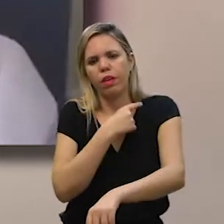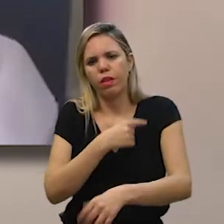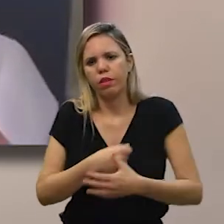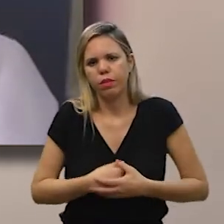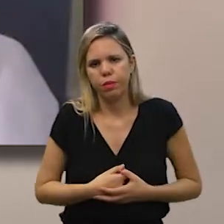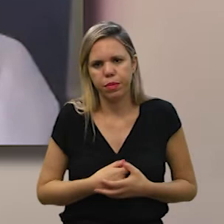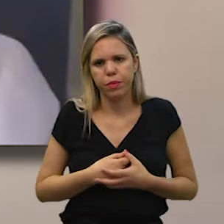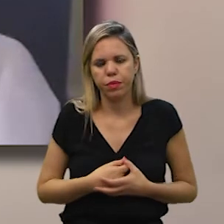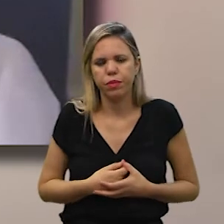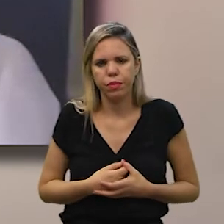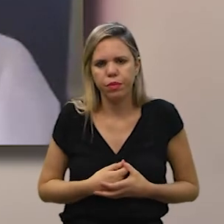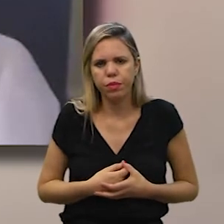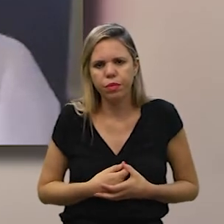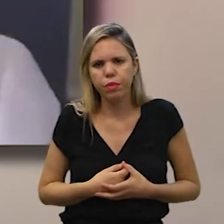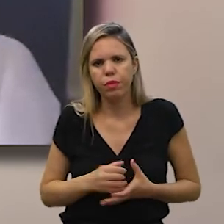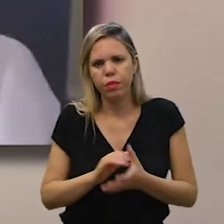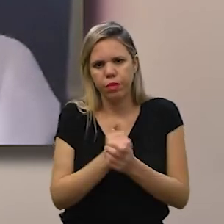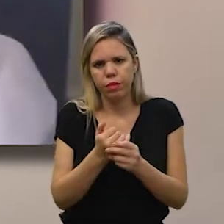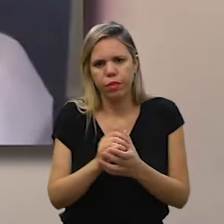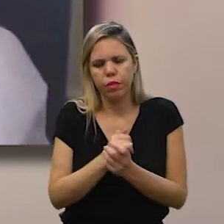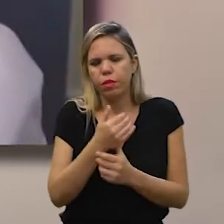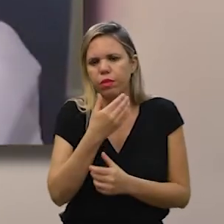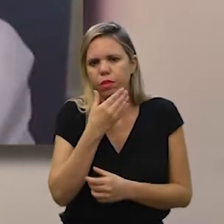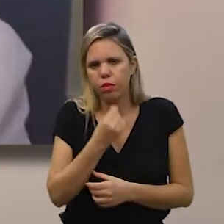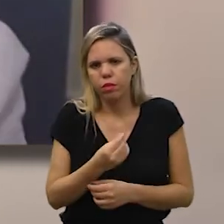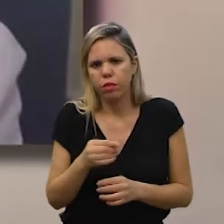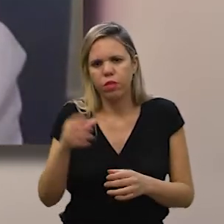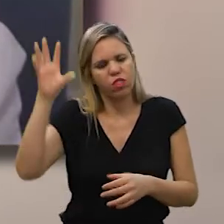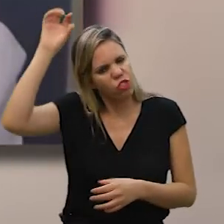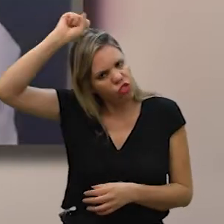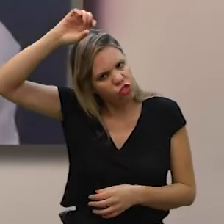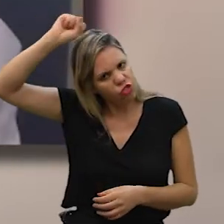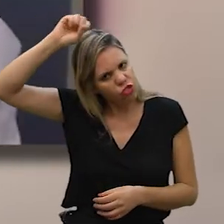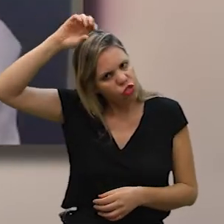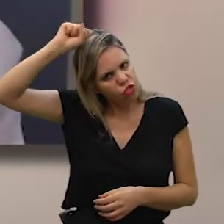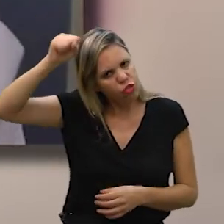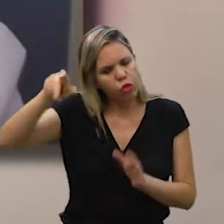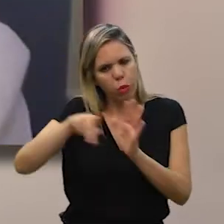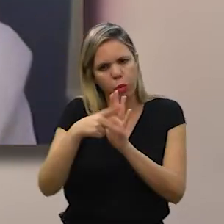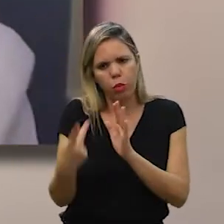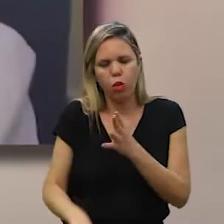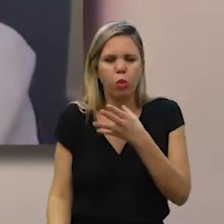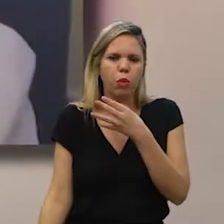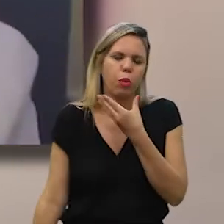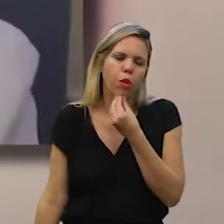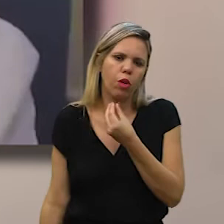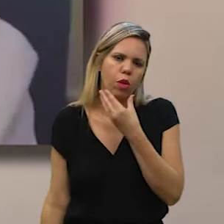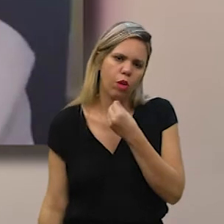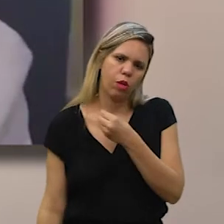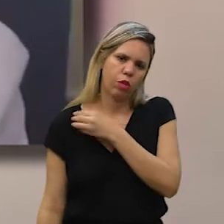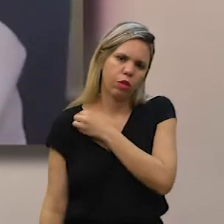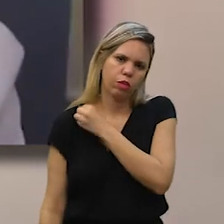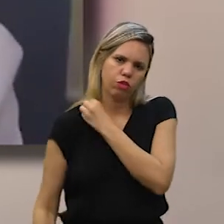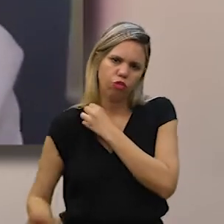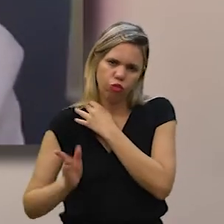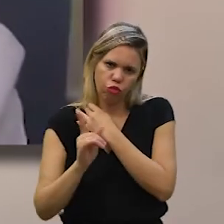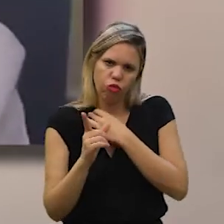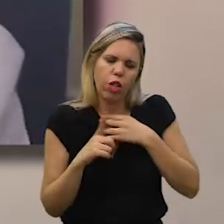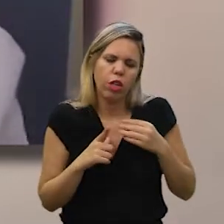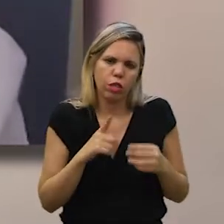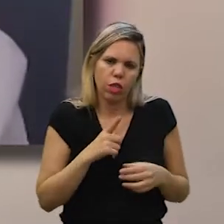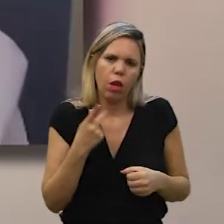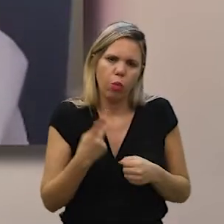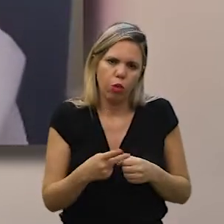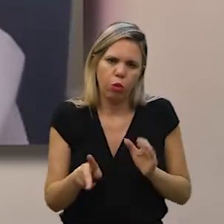Também os sabonetes masculinos, shampoos masculinos, né? O gênero masculino hoje em dia já tem